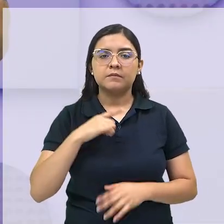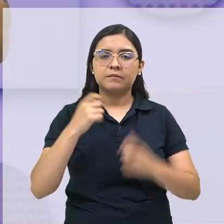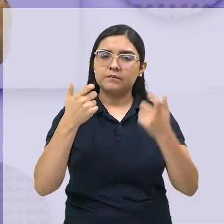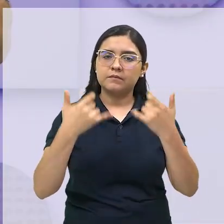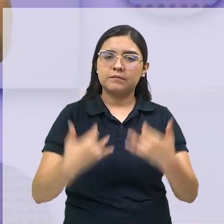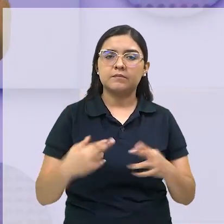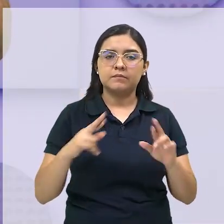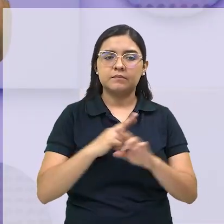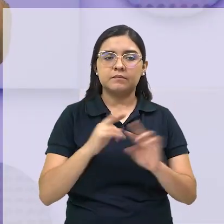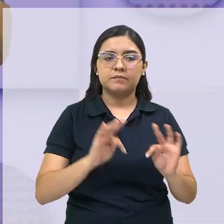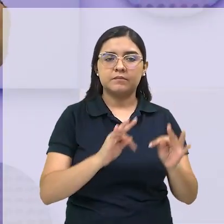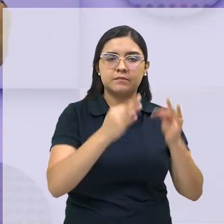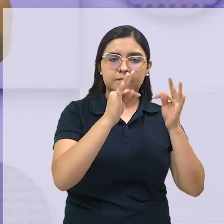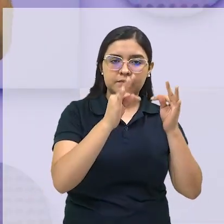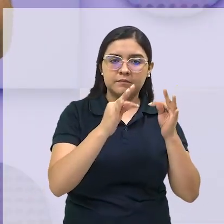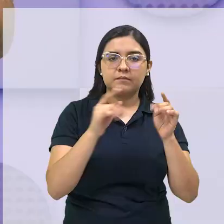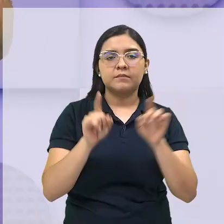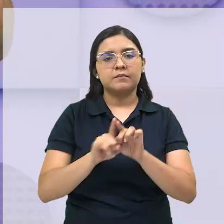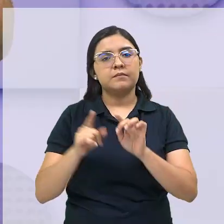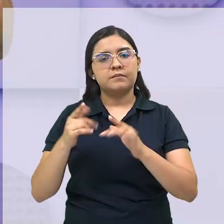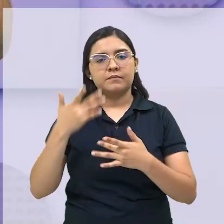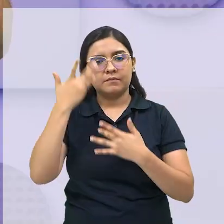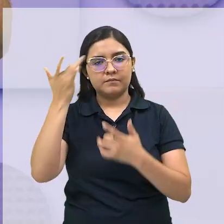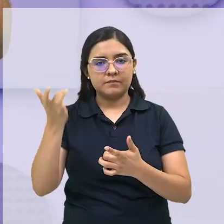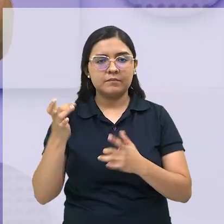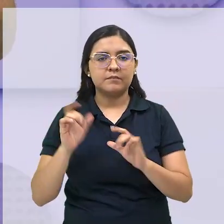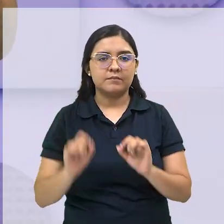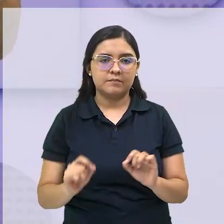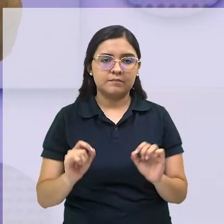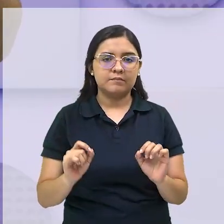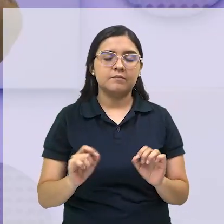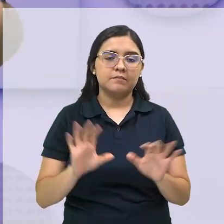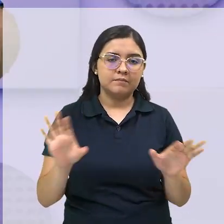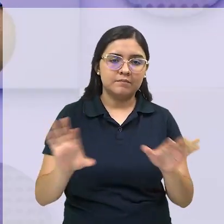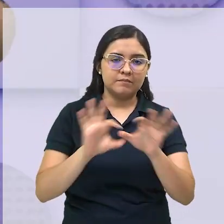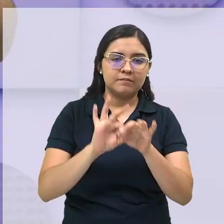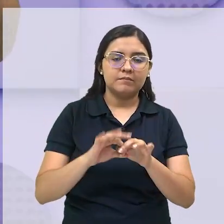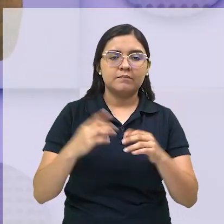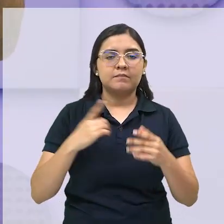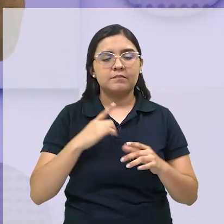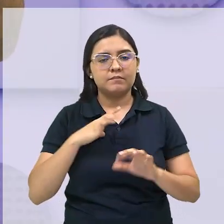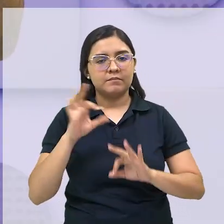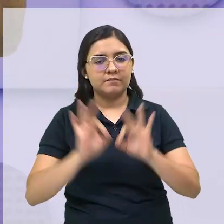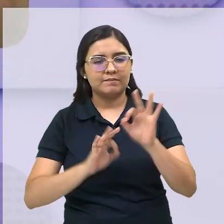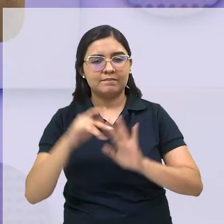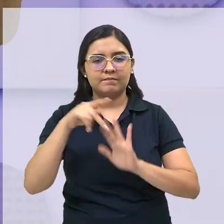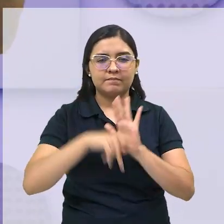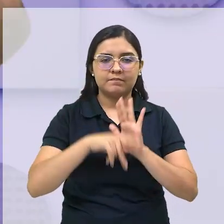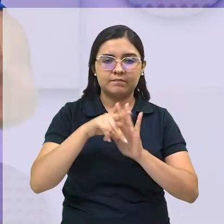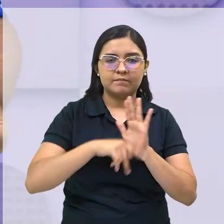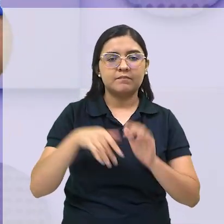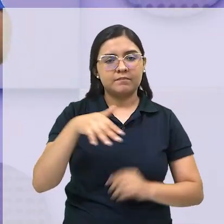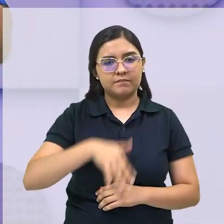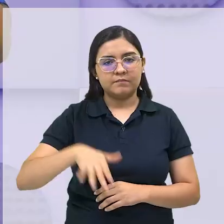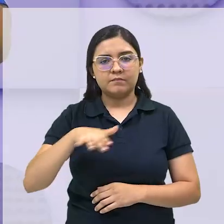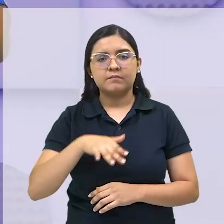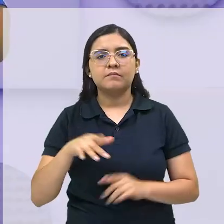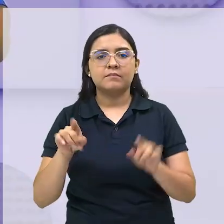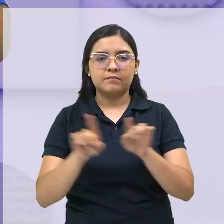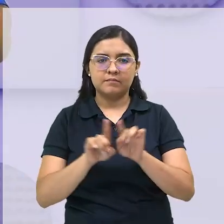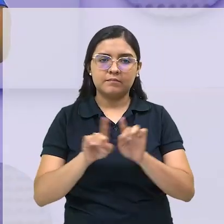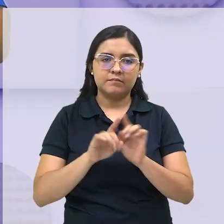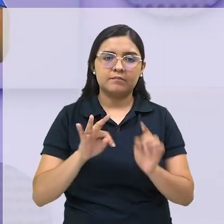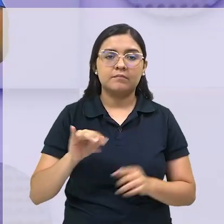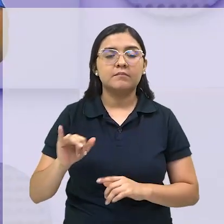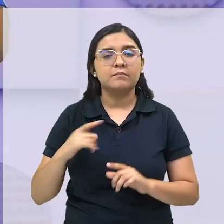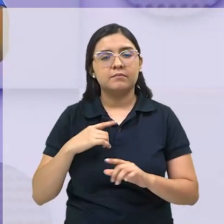essa relação de tecnologia e fé. E ele, como gestor de projeto, ele também é da área de TI há muitos anos, há